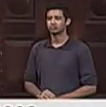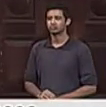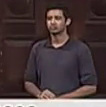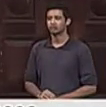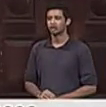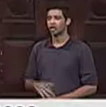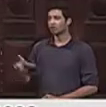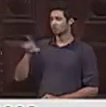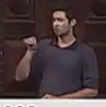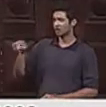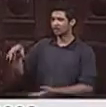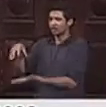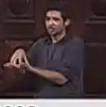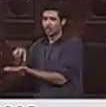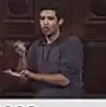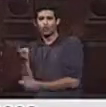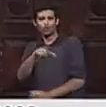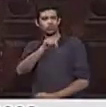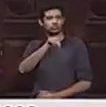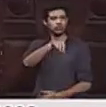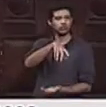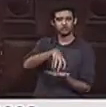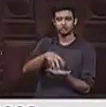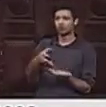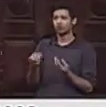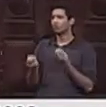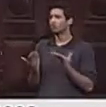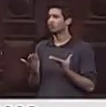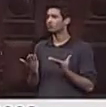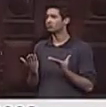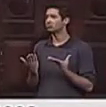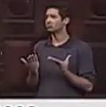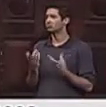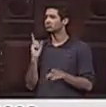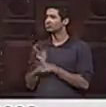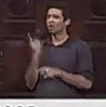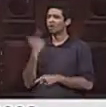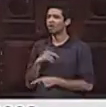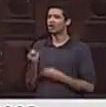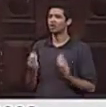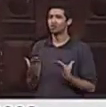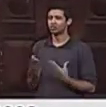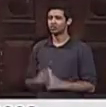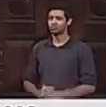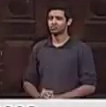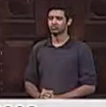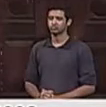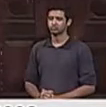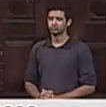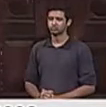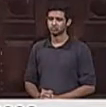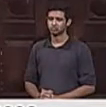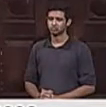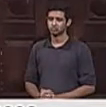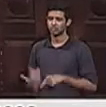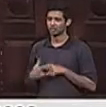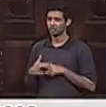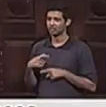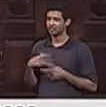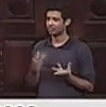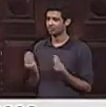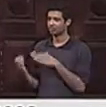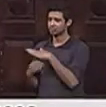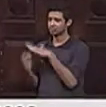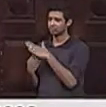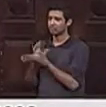aquele setor da economia? Por que as fornecedoras, por que as concessionárias, por que as distribuidoras de